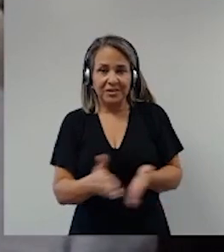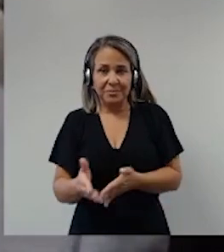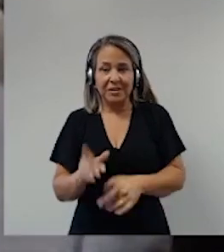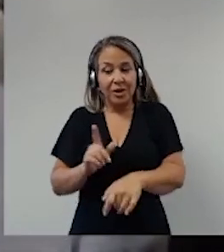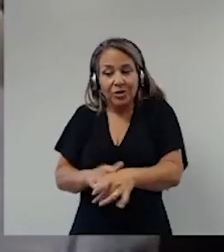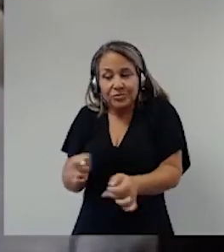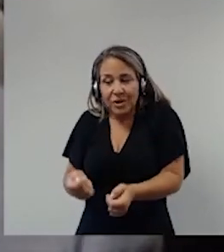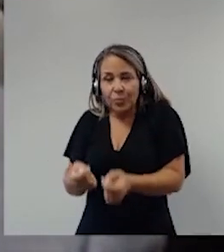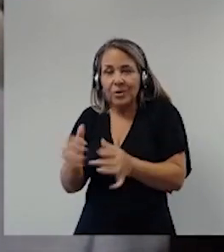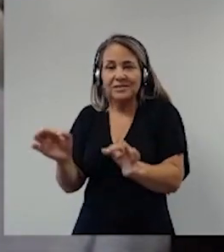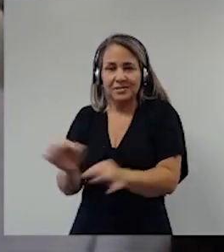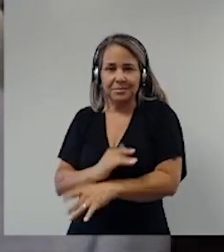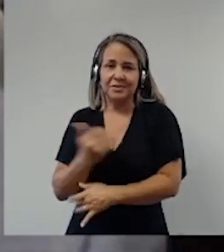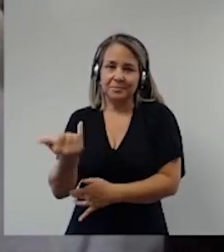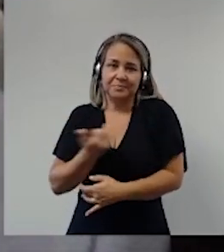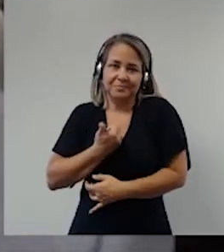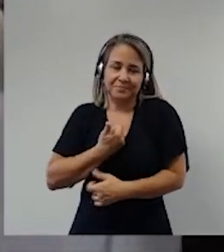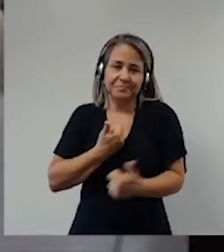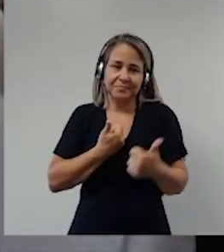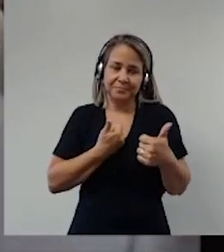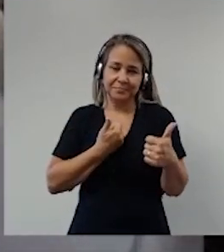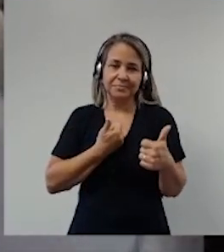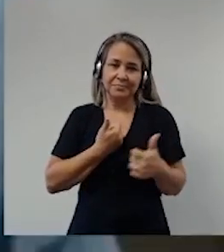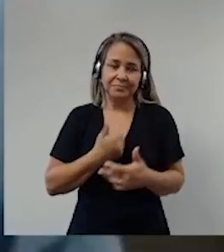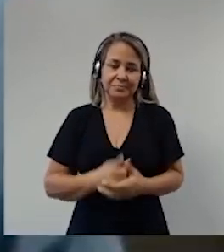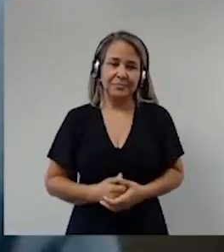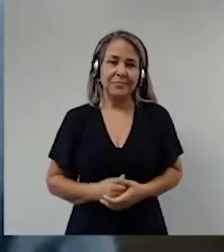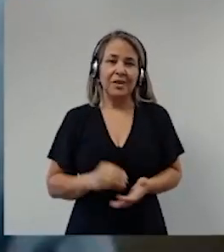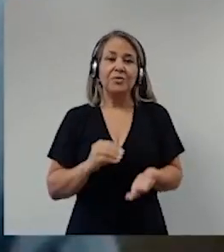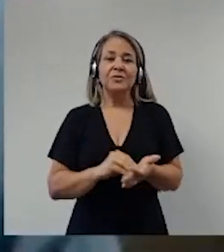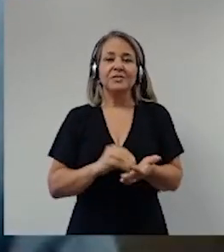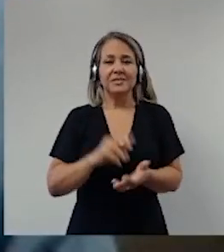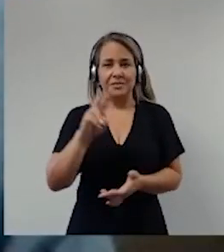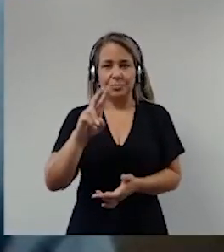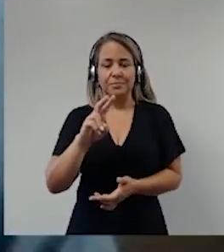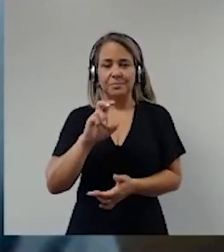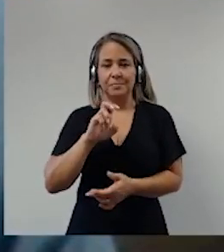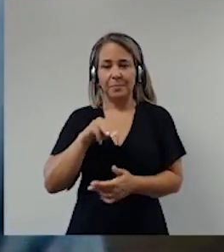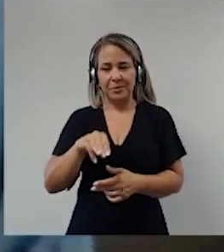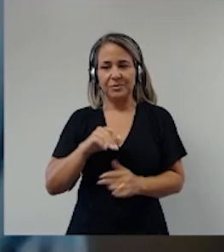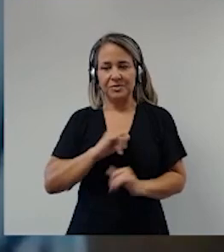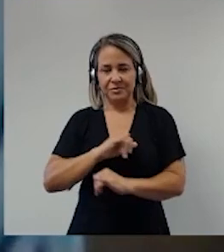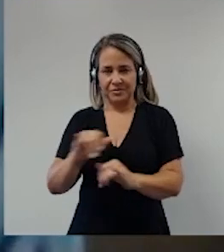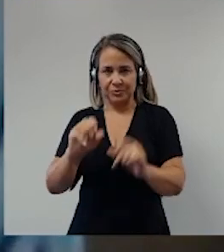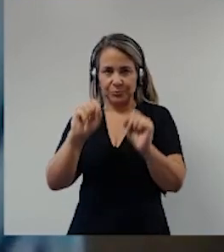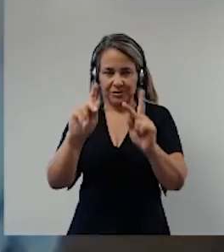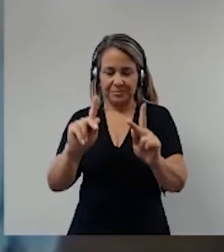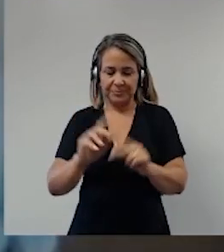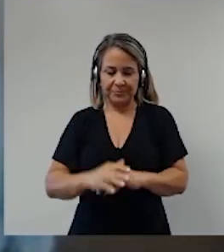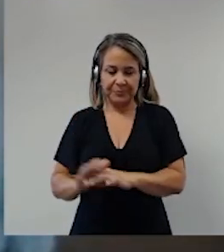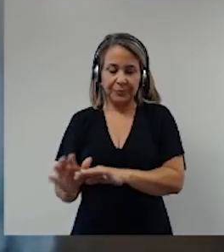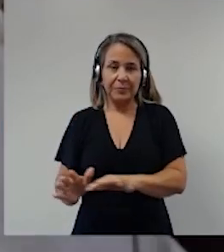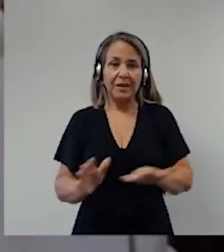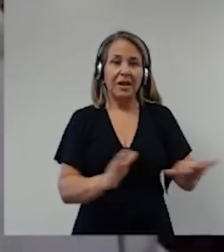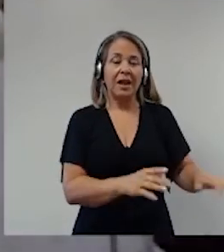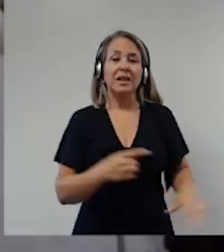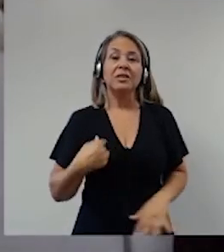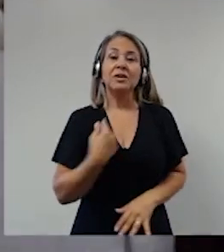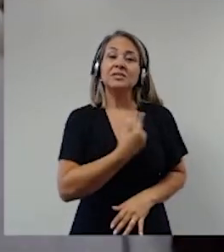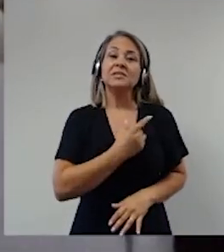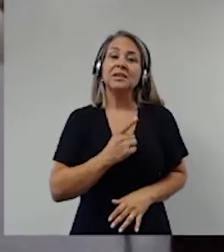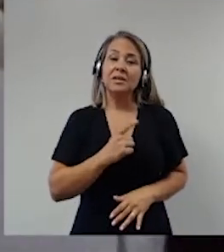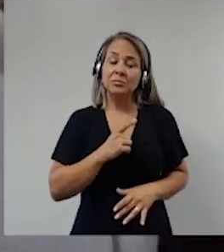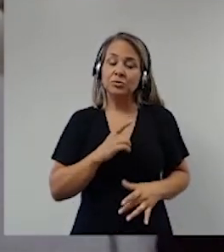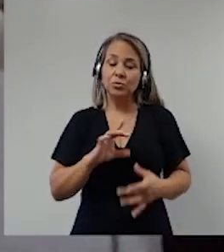para me... Faltando 5 minutos, eu aviso, doutor Marcos. Pois não, né? Então, nós temos aí